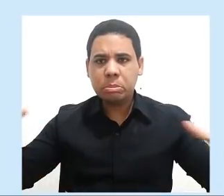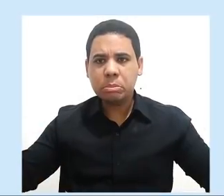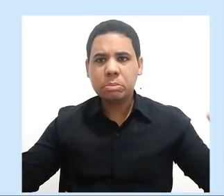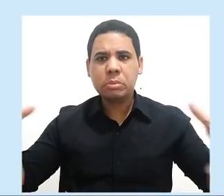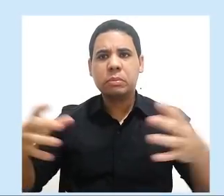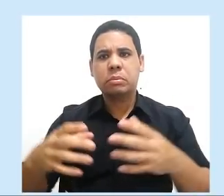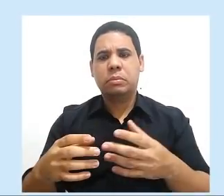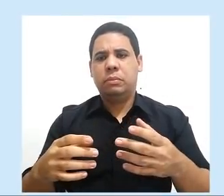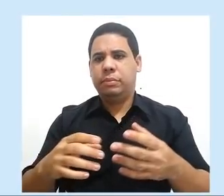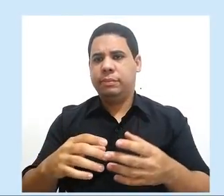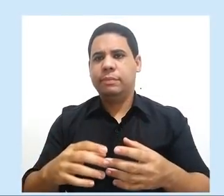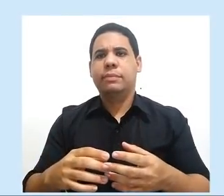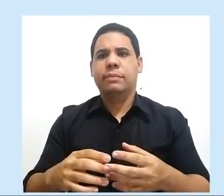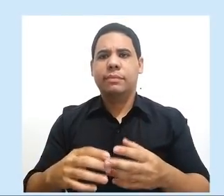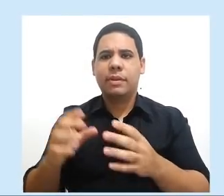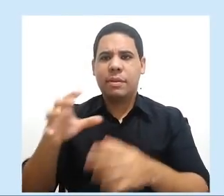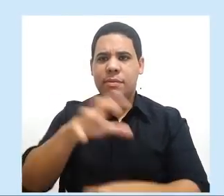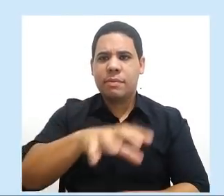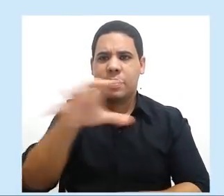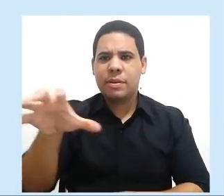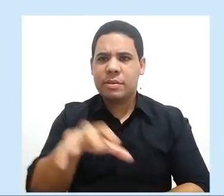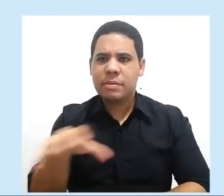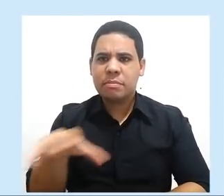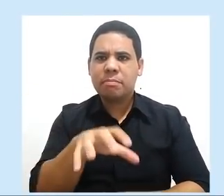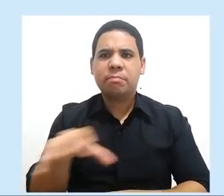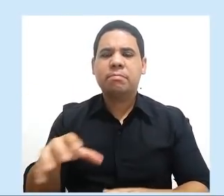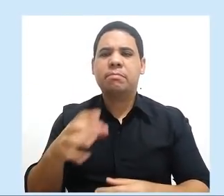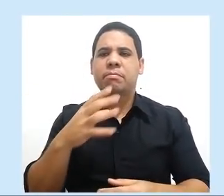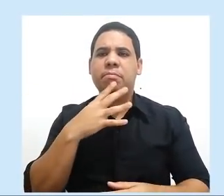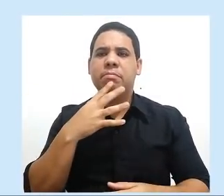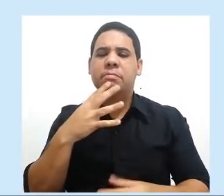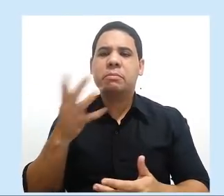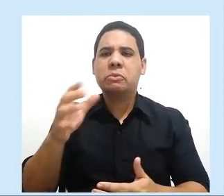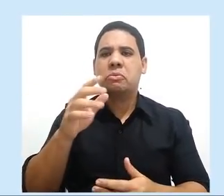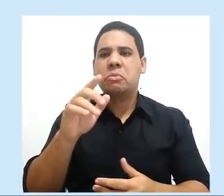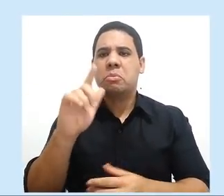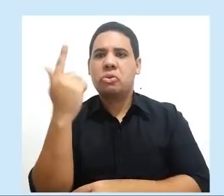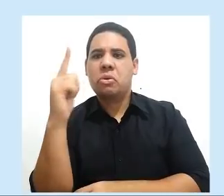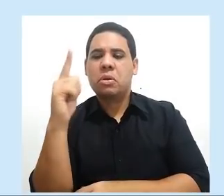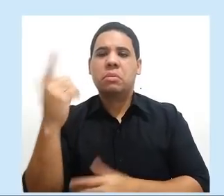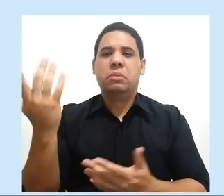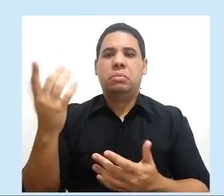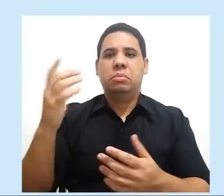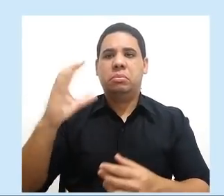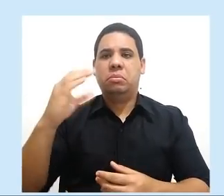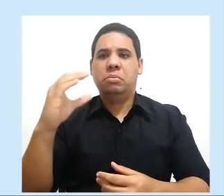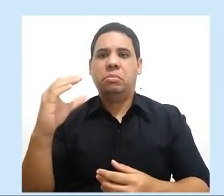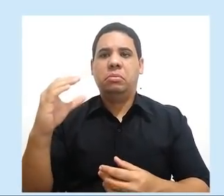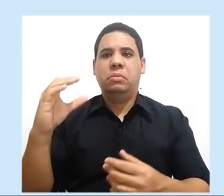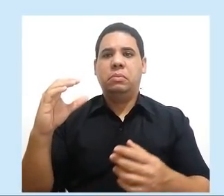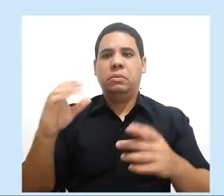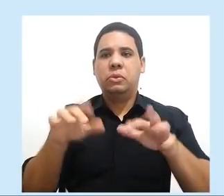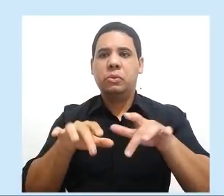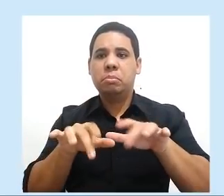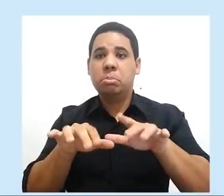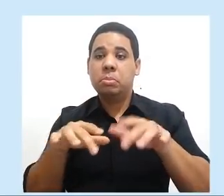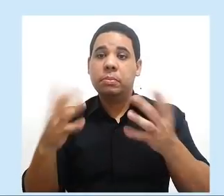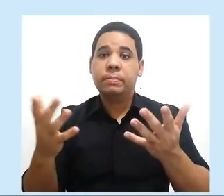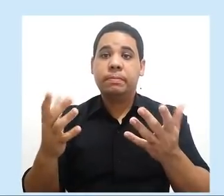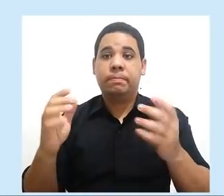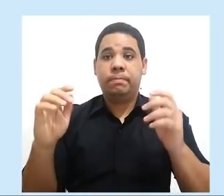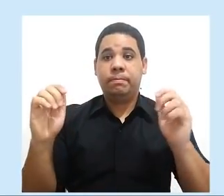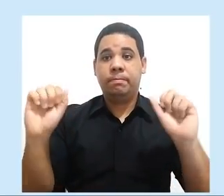das medidas de grandeza em várias áreas do conhecimento, como a geografia, ciência, computação, educação física